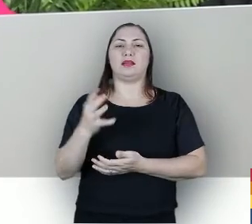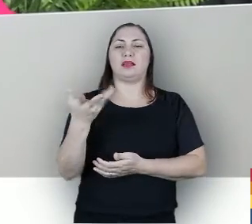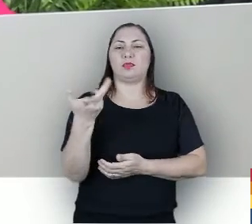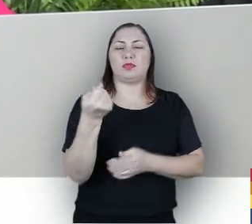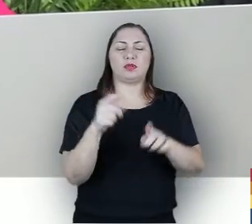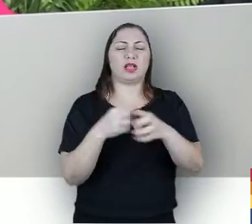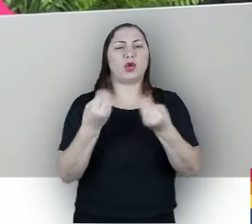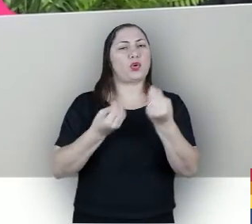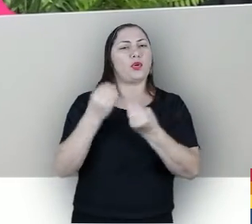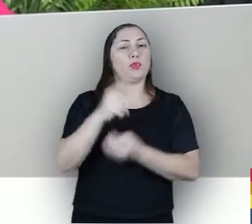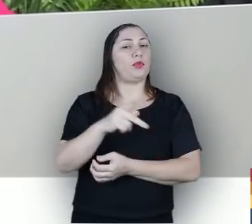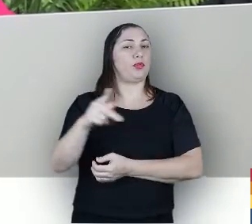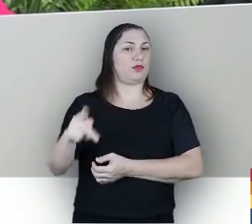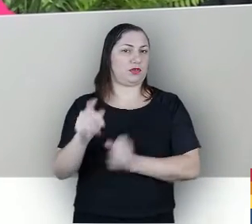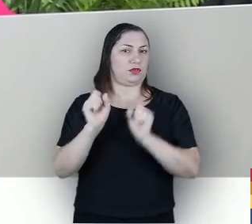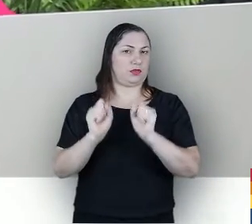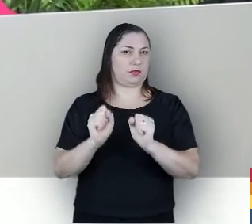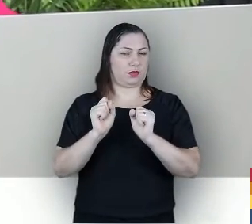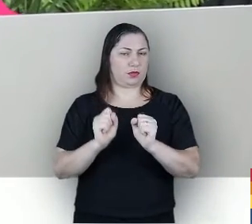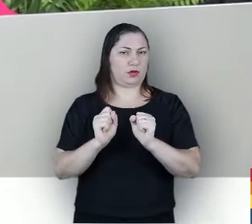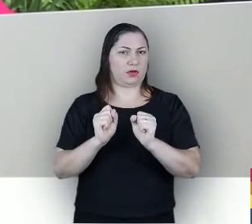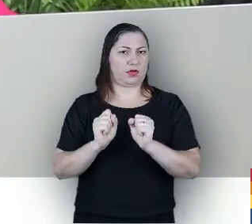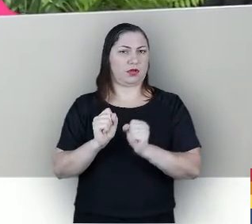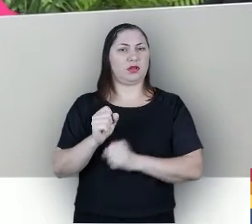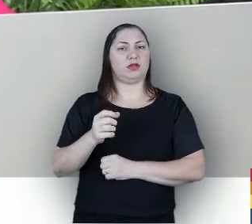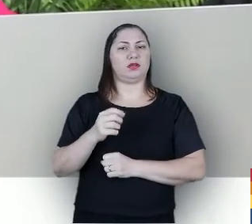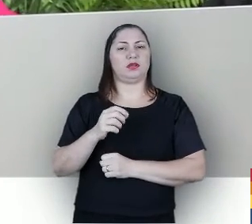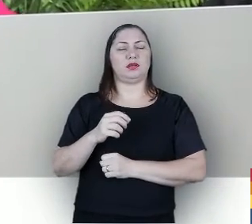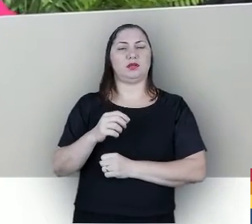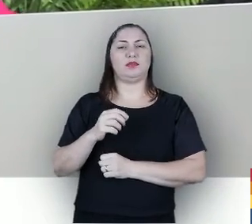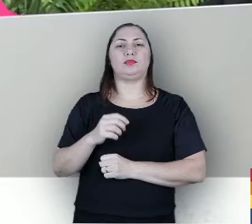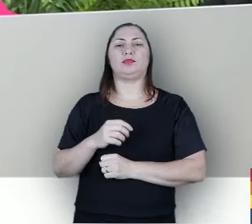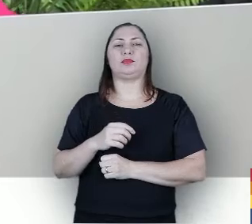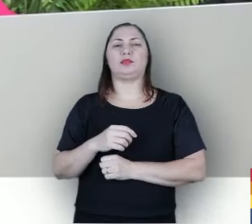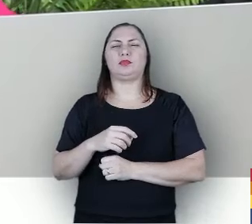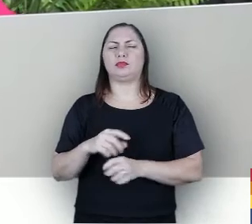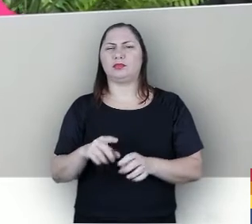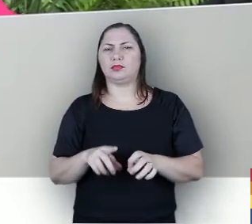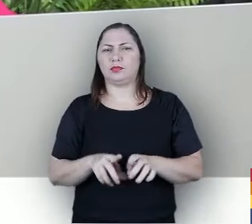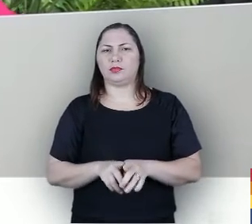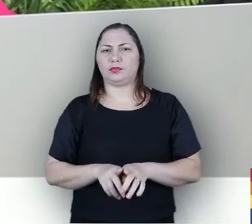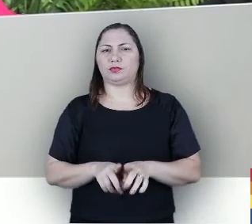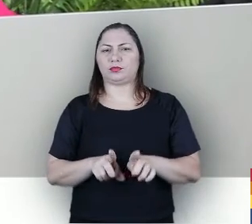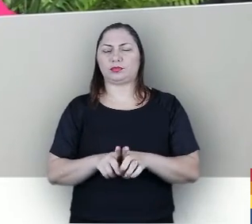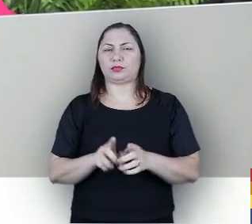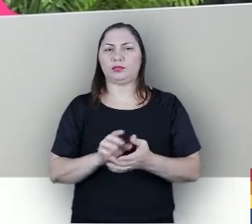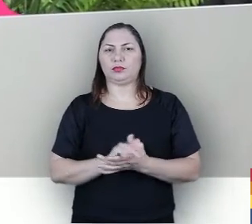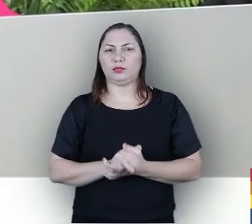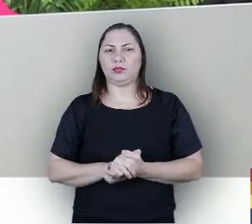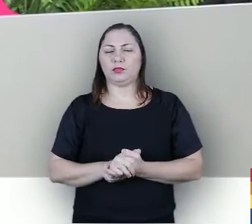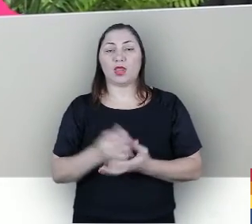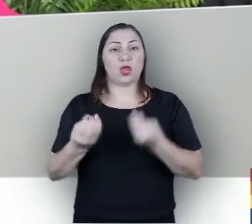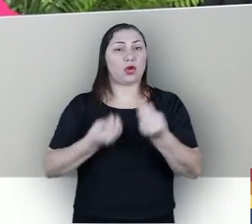pergunta que eu tenho para fazer para vocês é que, considerando que a área de linguagem tem muitas habilidades,